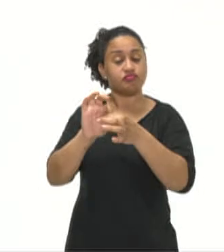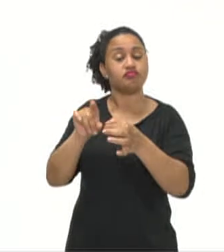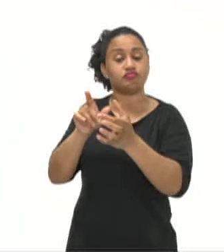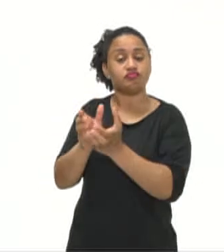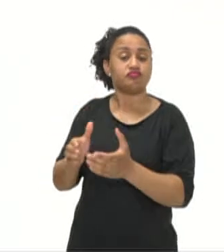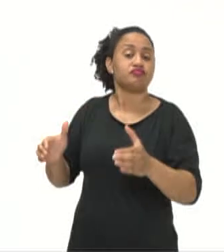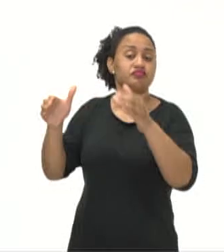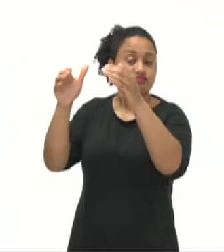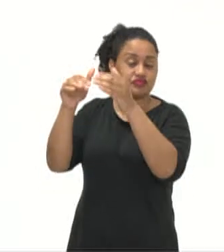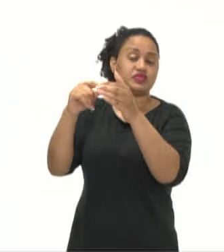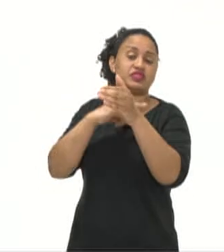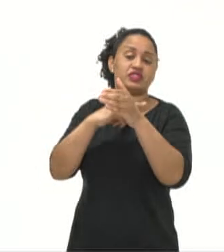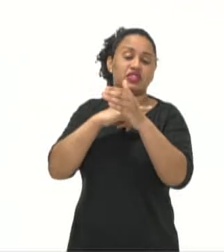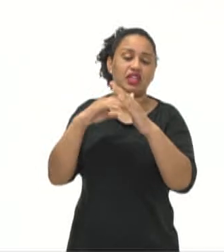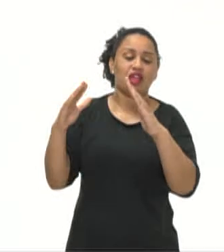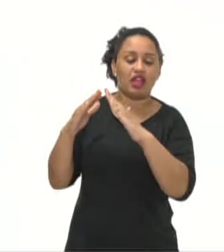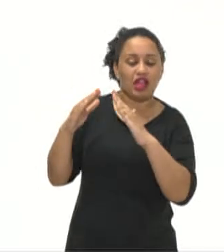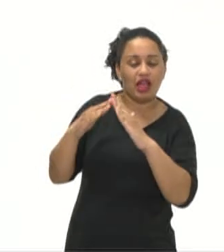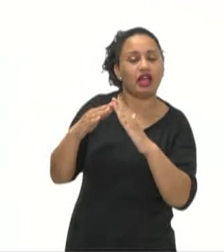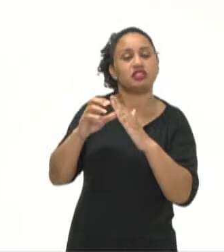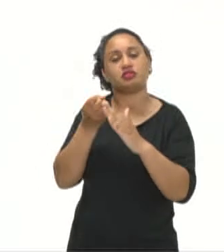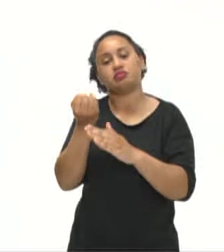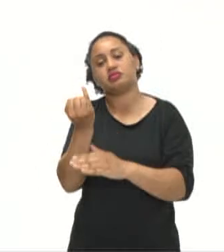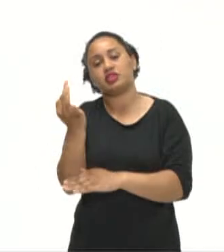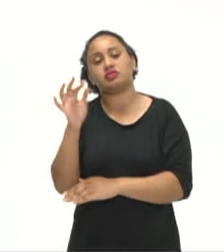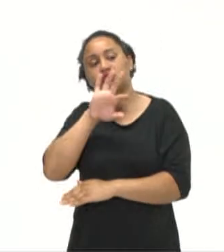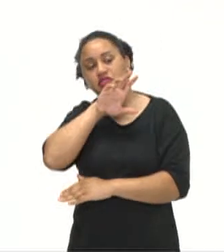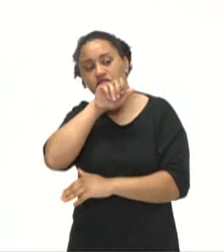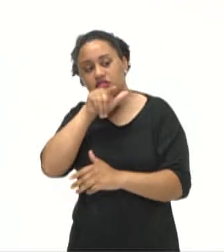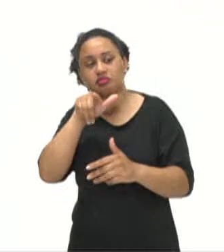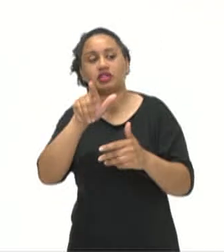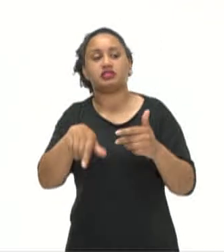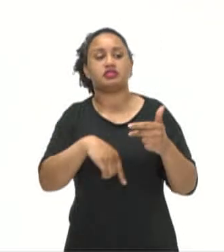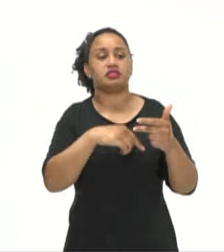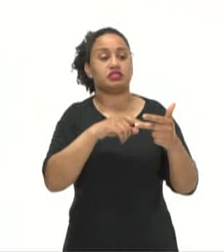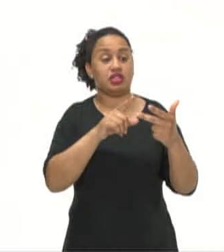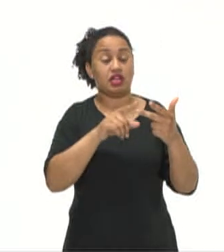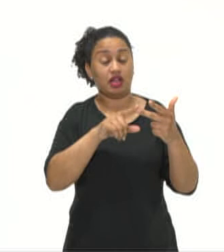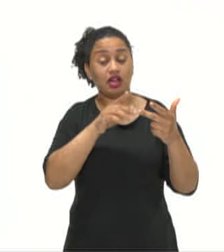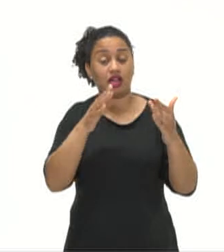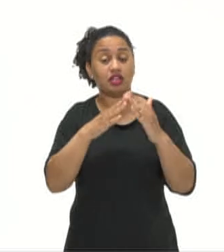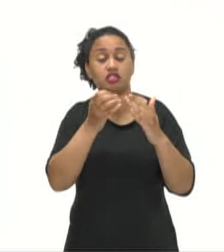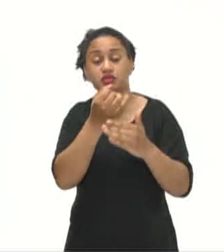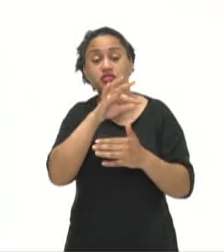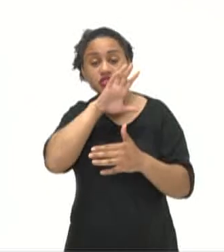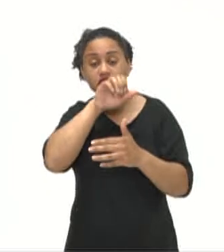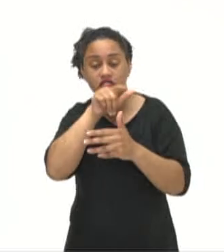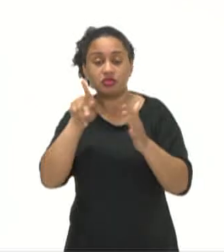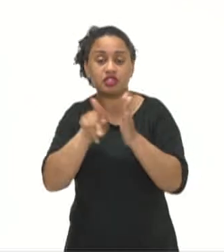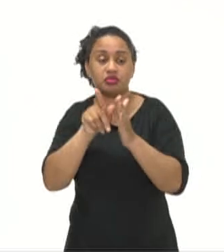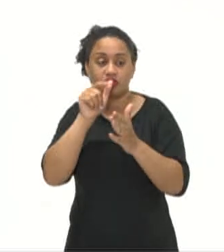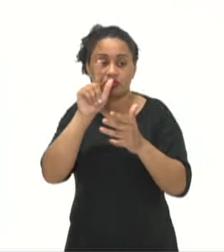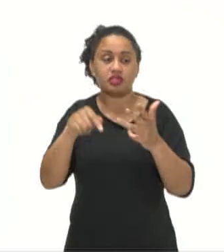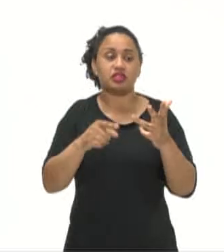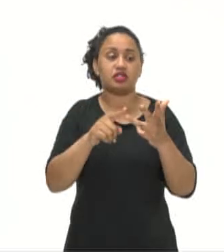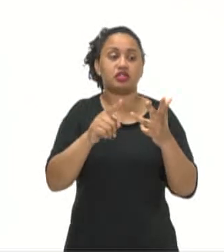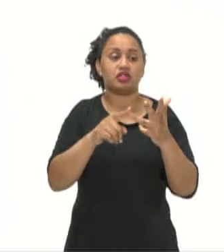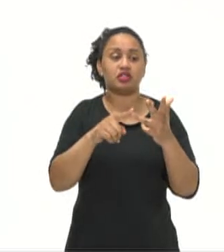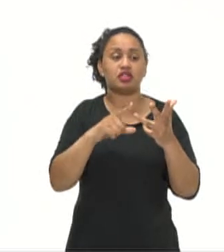recifes, fornecem abrigo para os animais. Algumas espécies fazem, então, simbiose